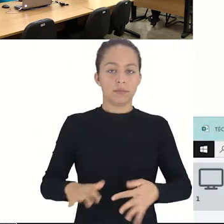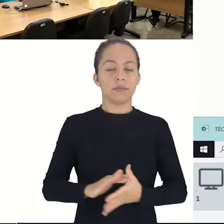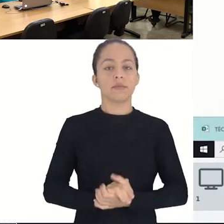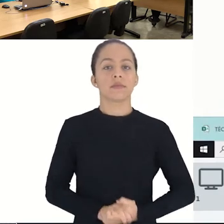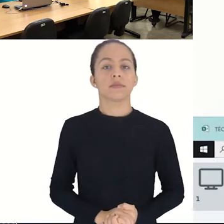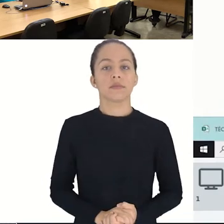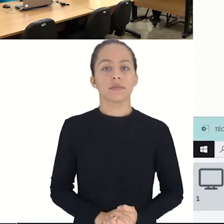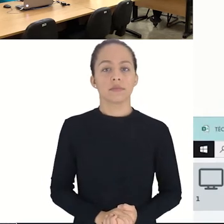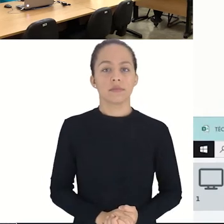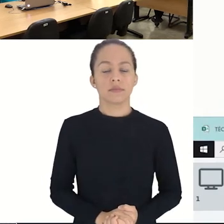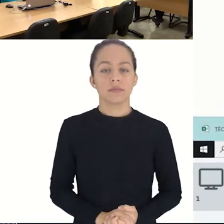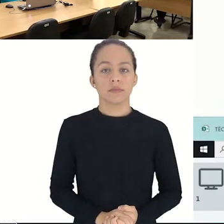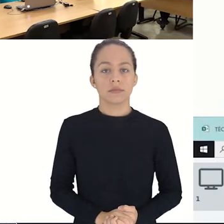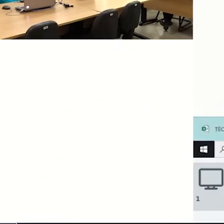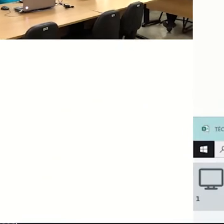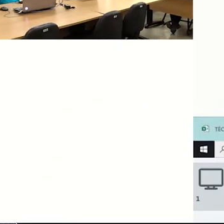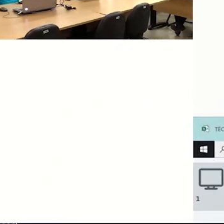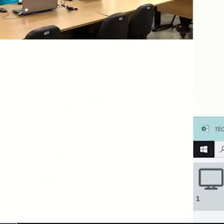novamente.